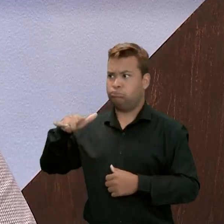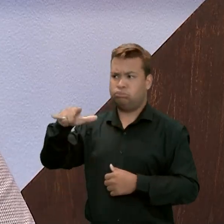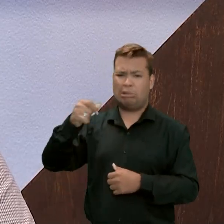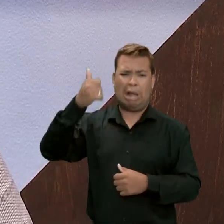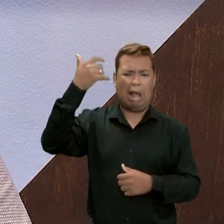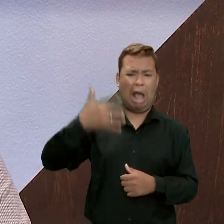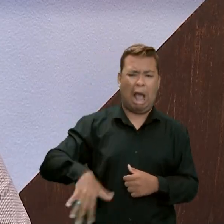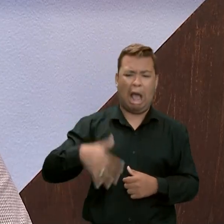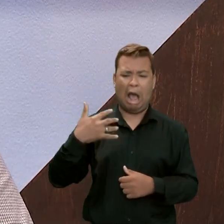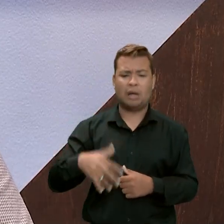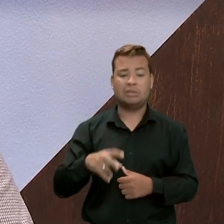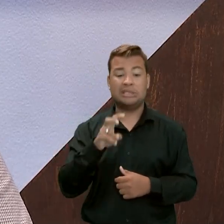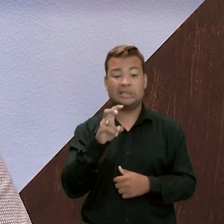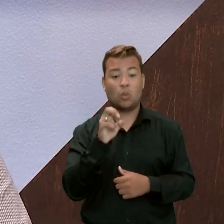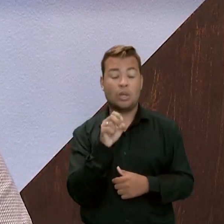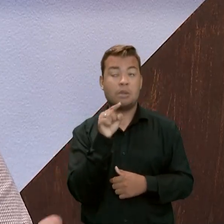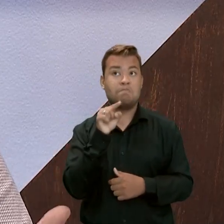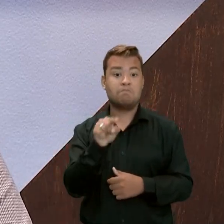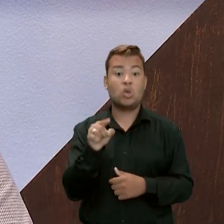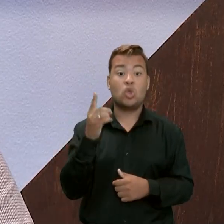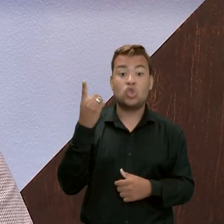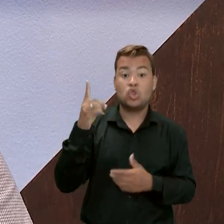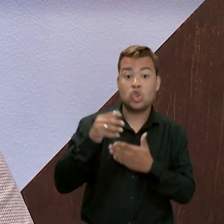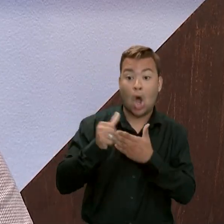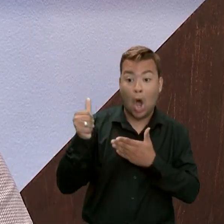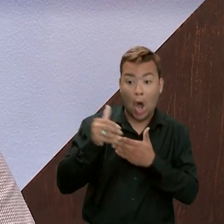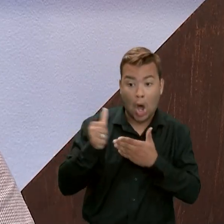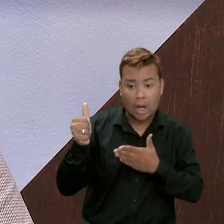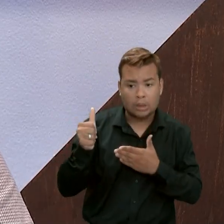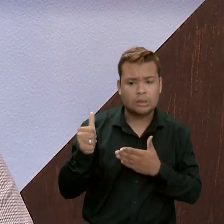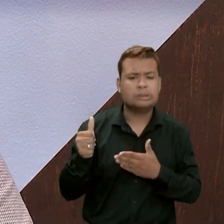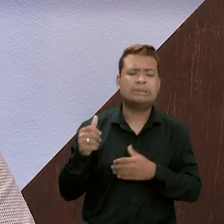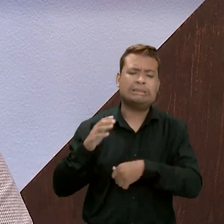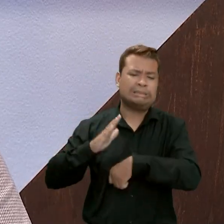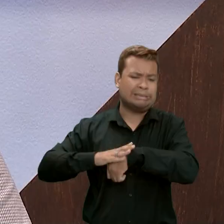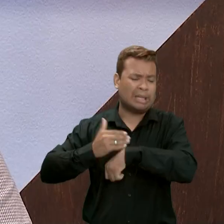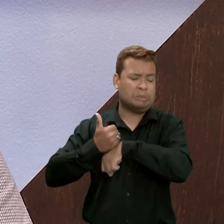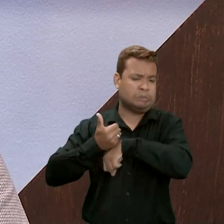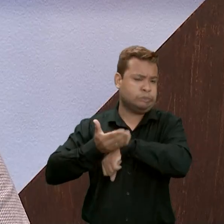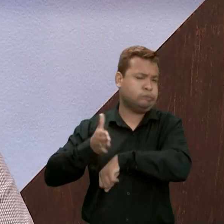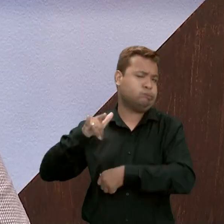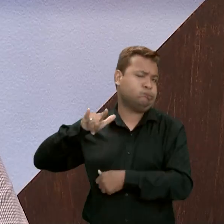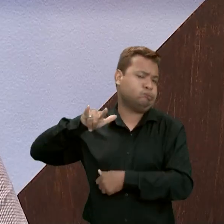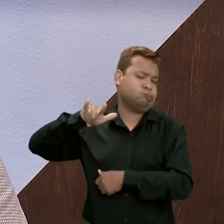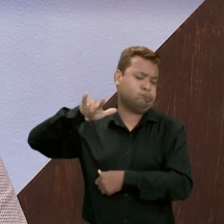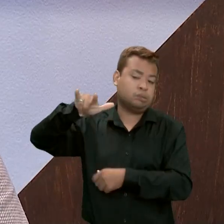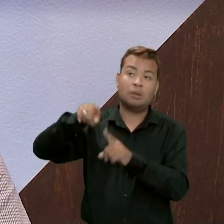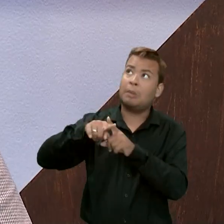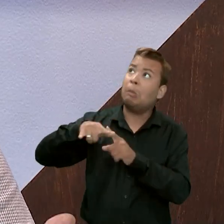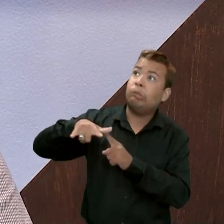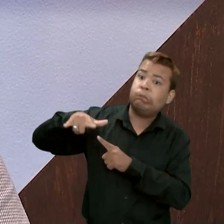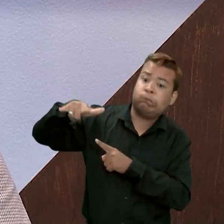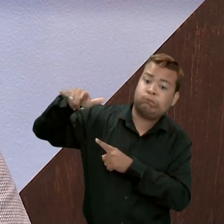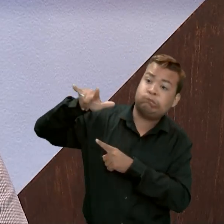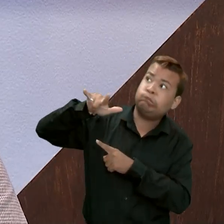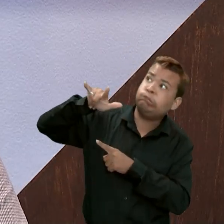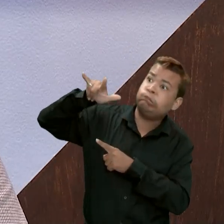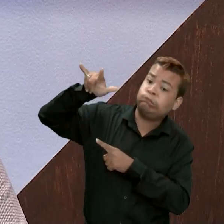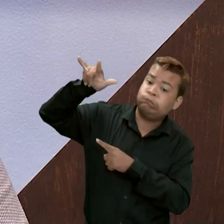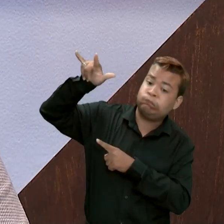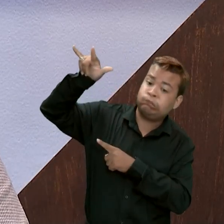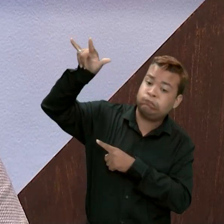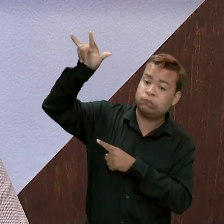mil reais, 50 mil dólares, eles devem sobrevoar um tempo maior e uma altura mais alta, uma altura maior